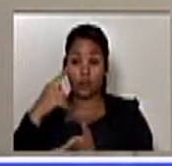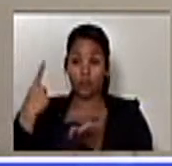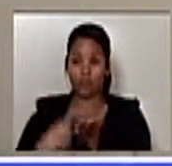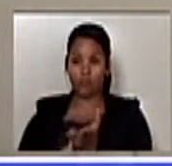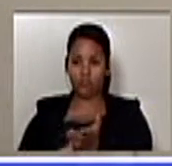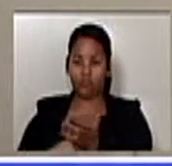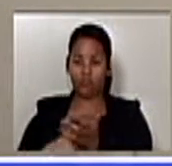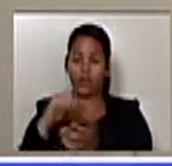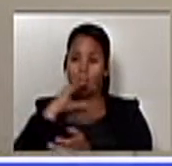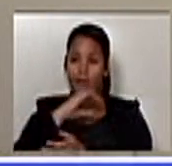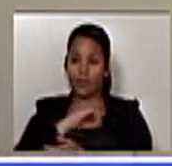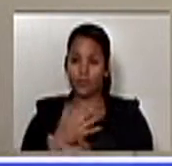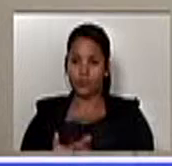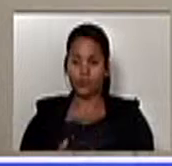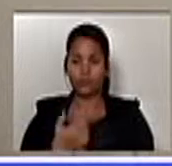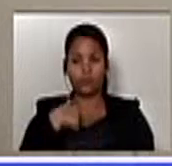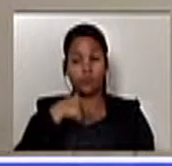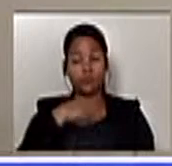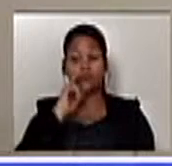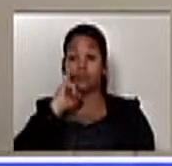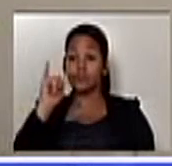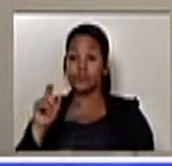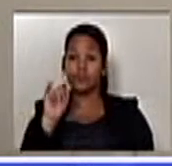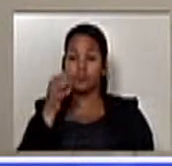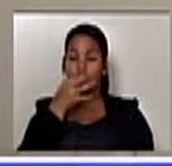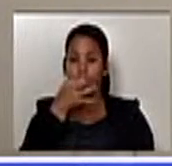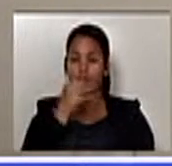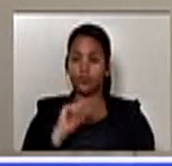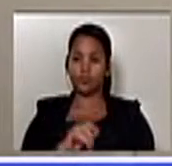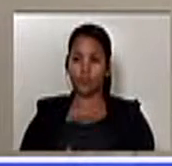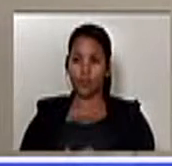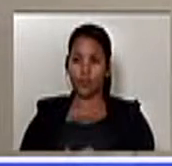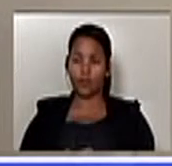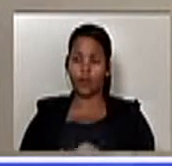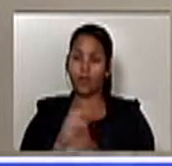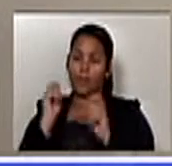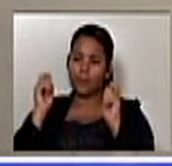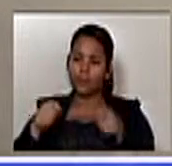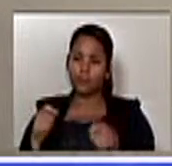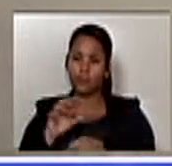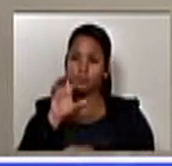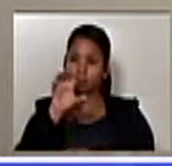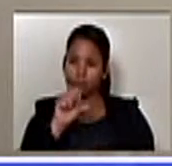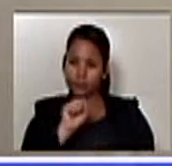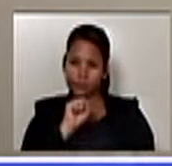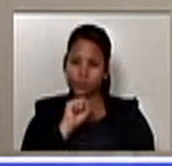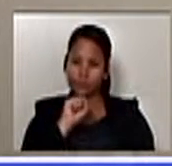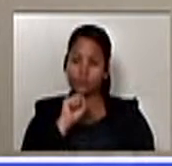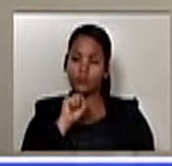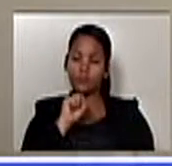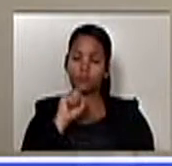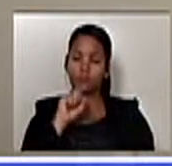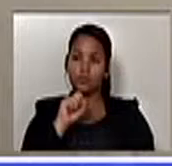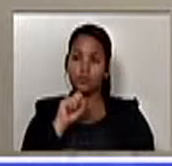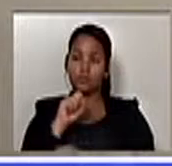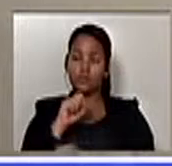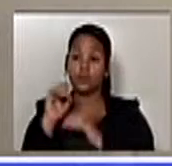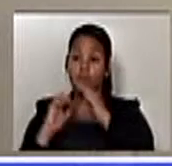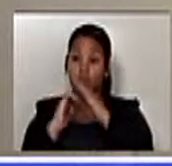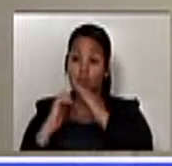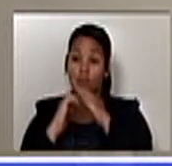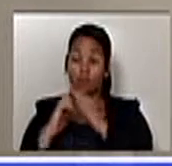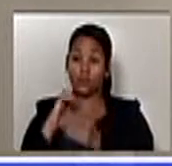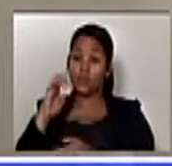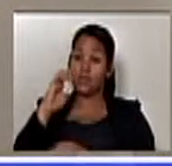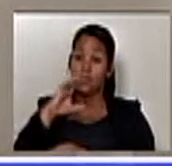da administração da Eletrobras Alagoas, voltando a ser a CEAL, e que o que o governo